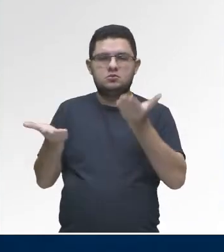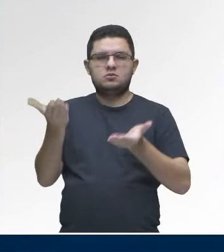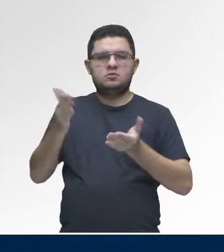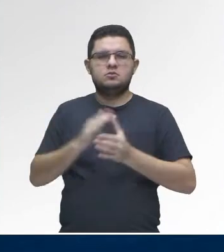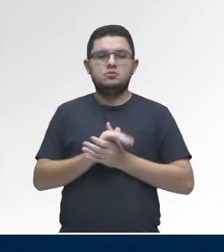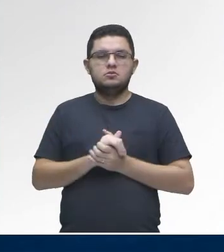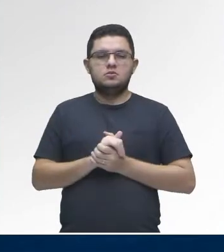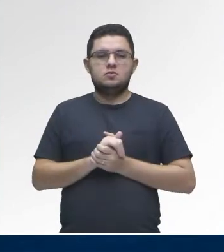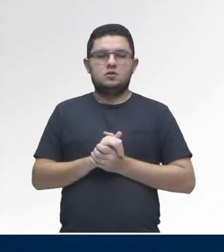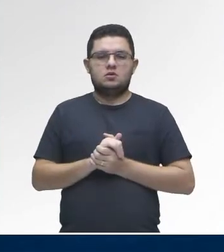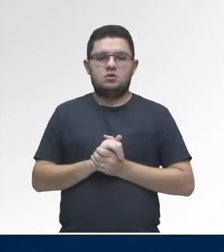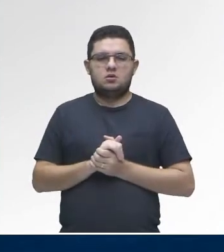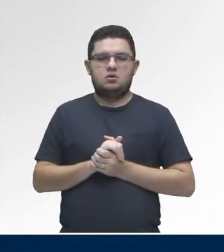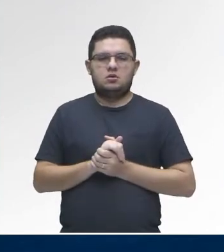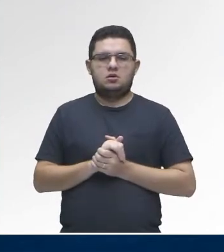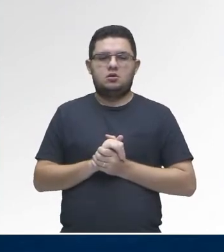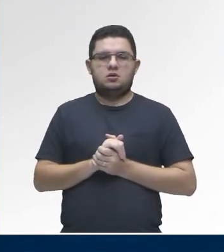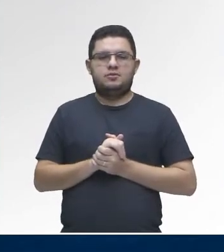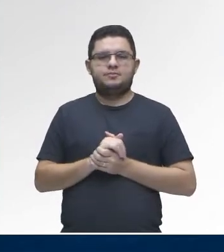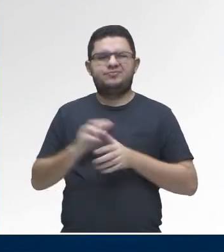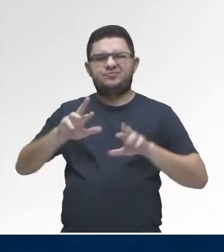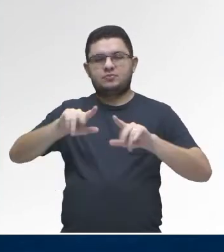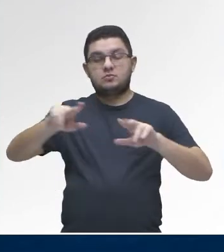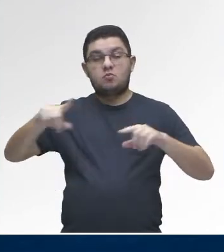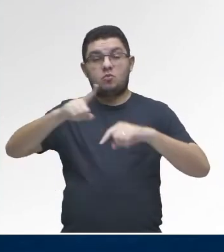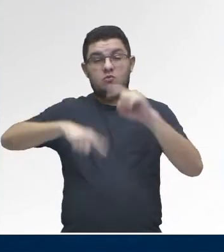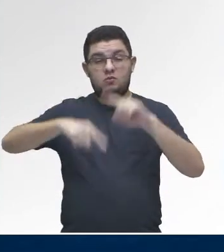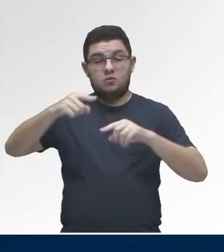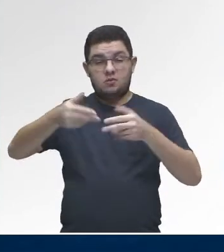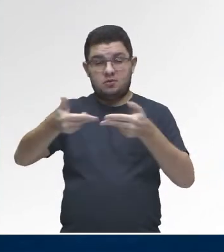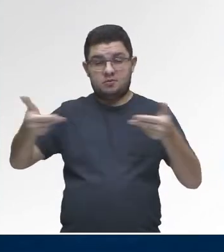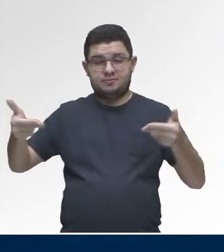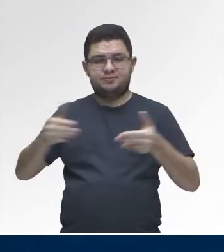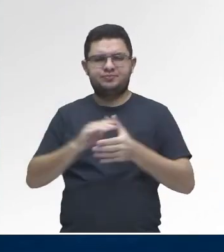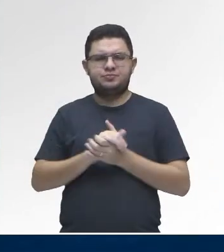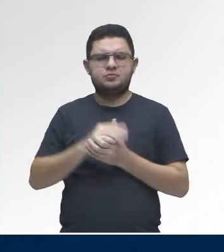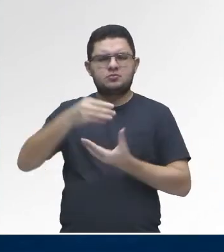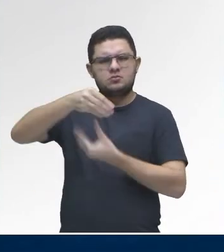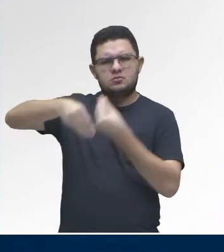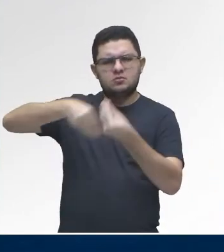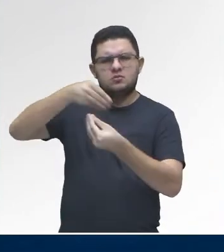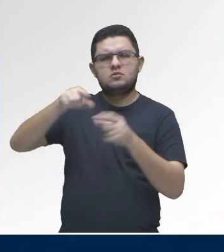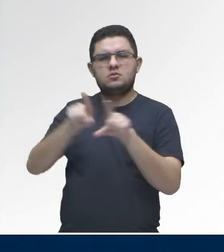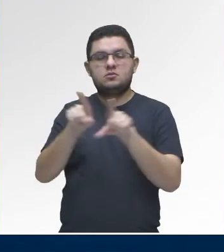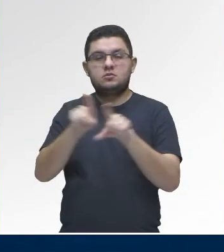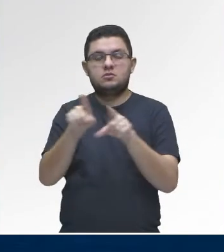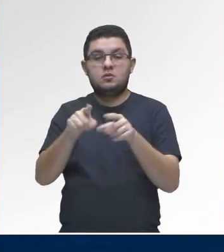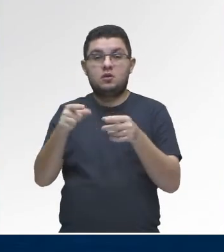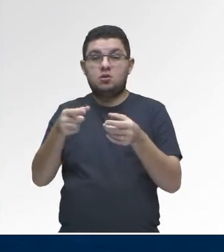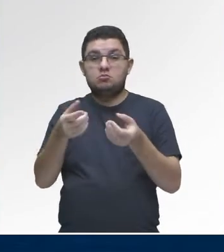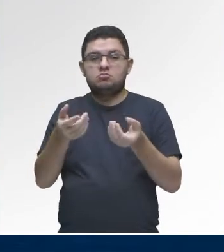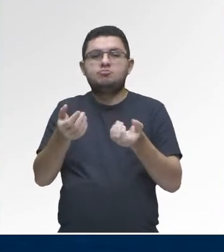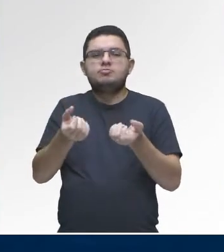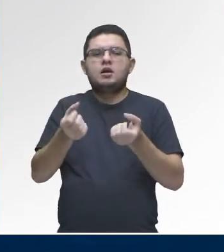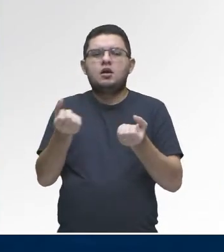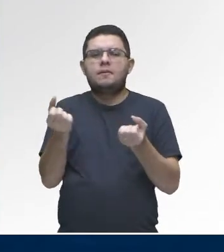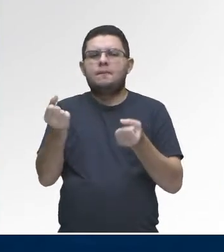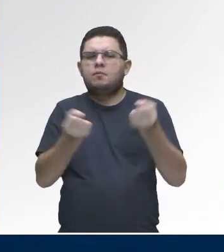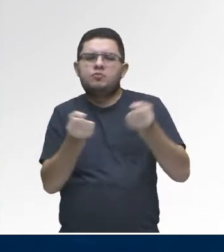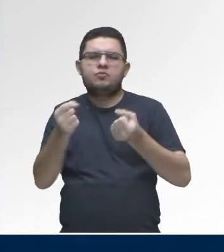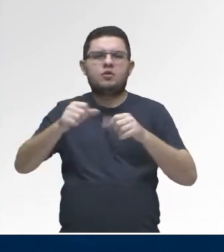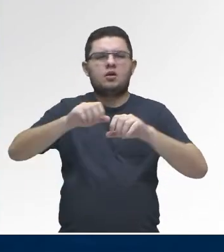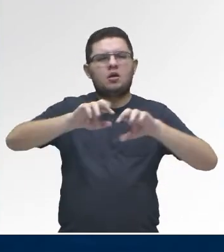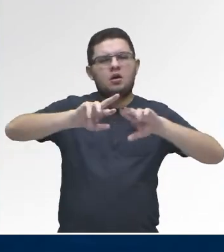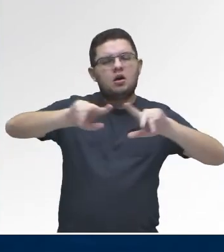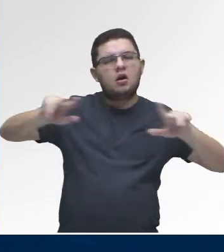materiais, desde amostras químicas e biológicas até grandes veículos. Então, você saberia dizer o que a balança tem